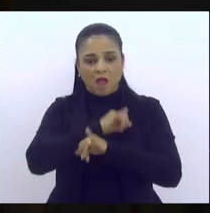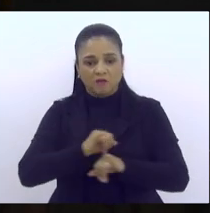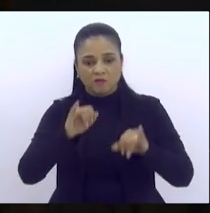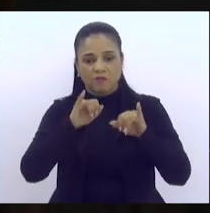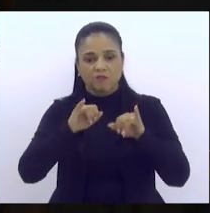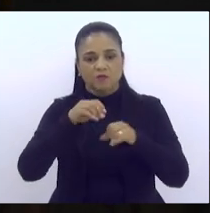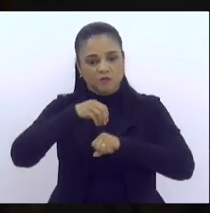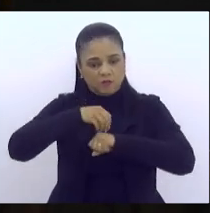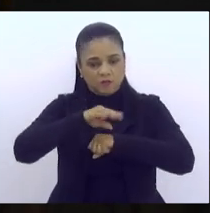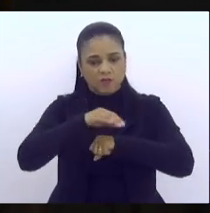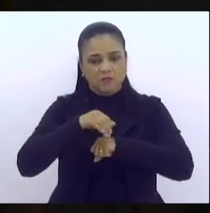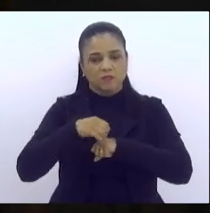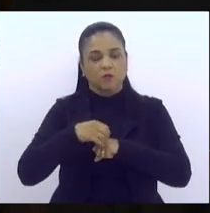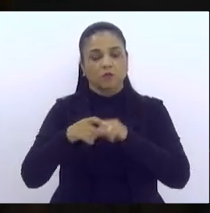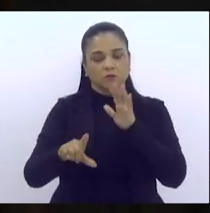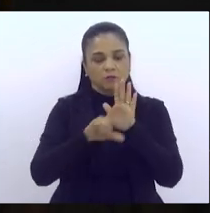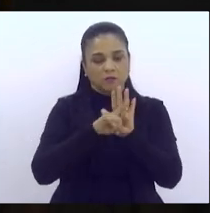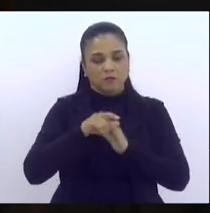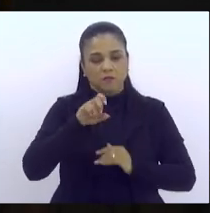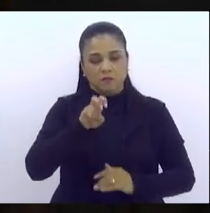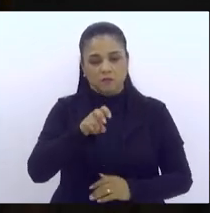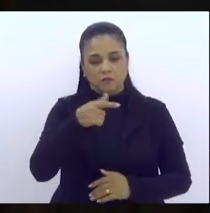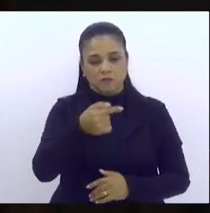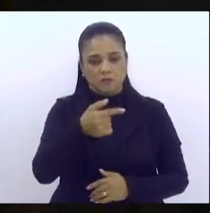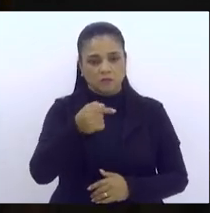Anuncio indicação legislativa número